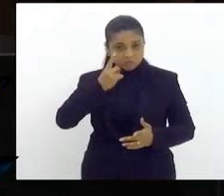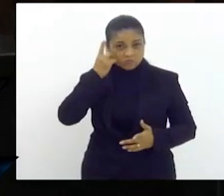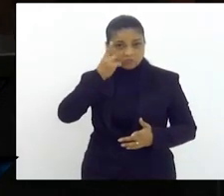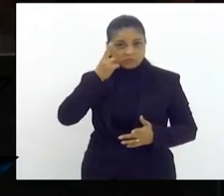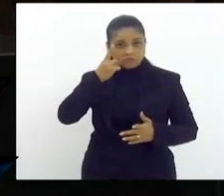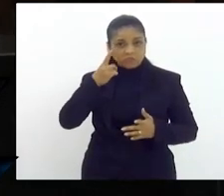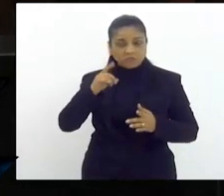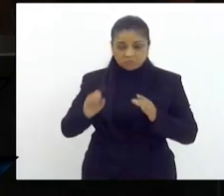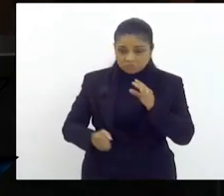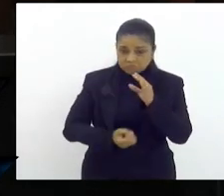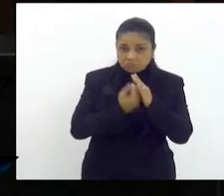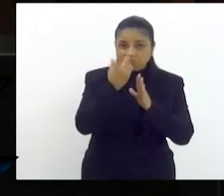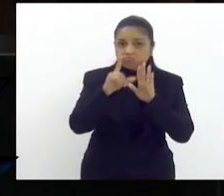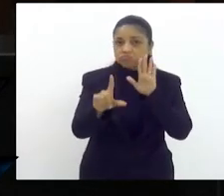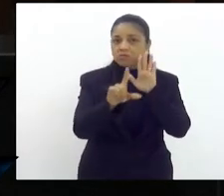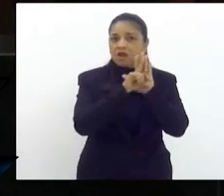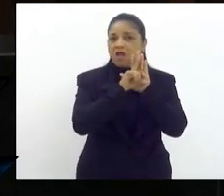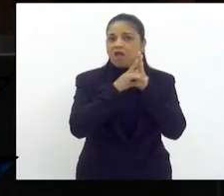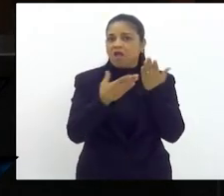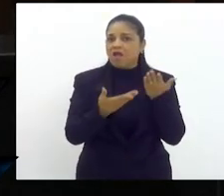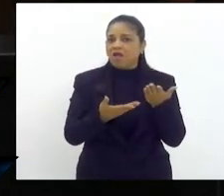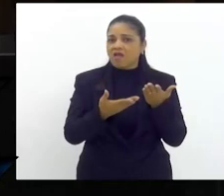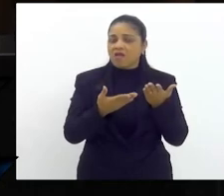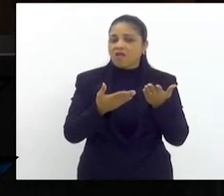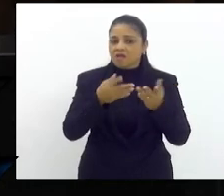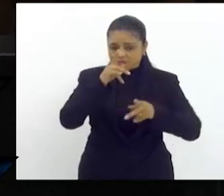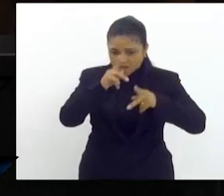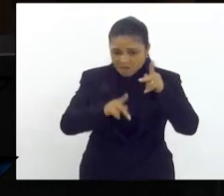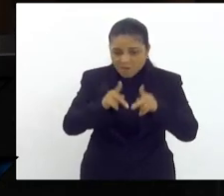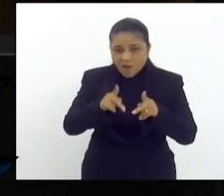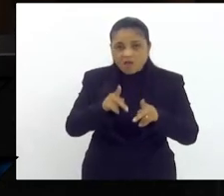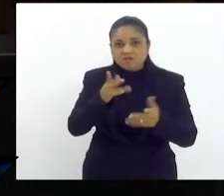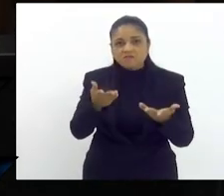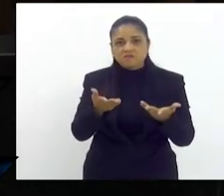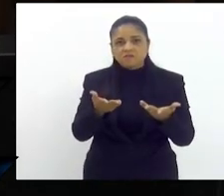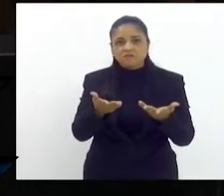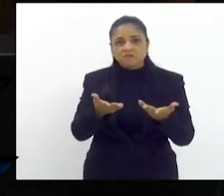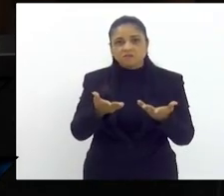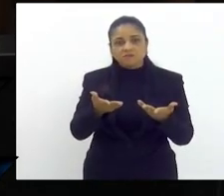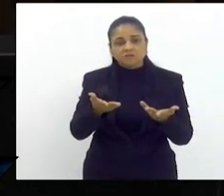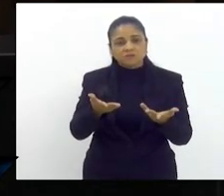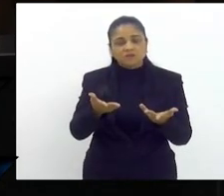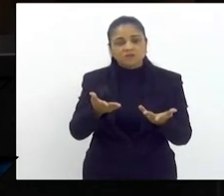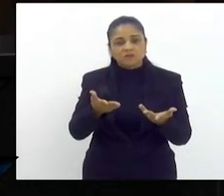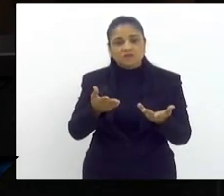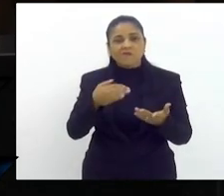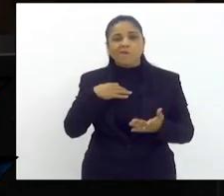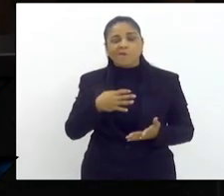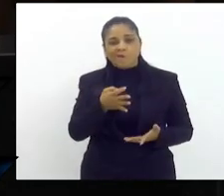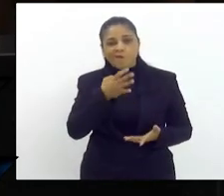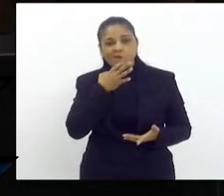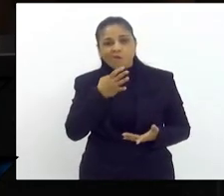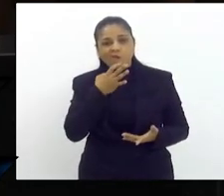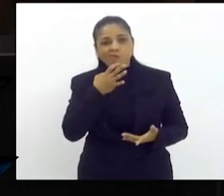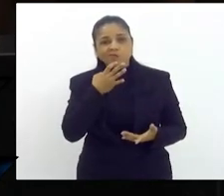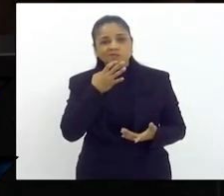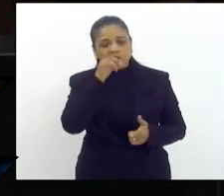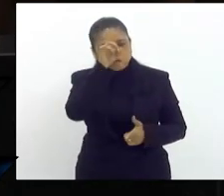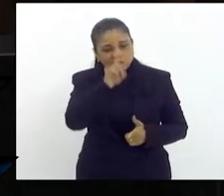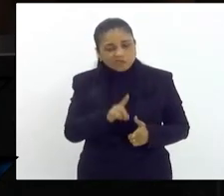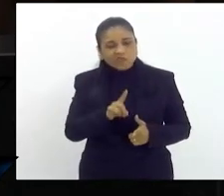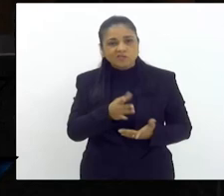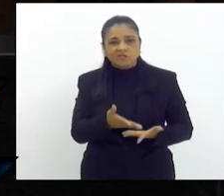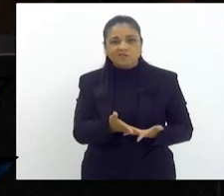aqueles que vão legislar para a maioria da população aqueles que vão reconhecer a dignidade